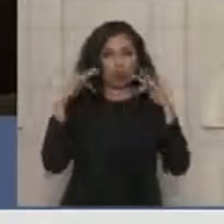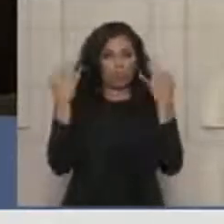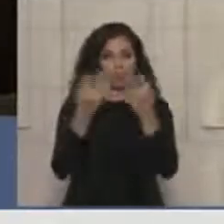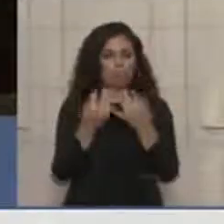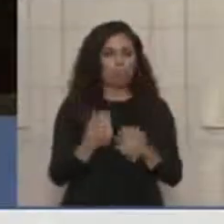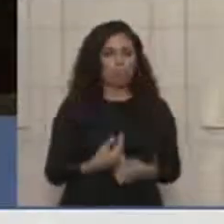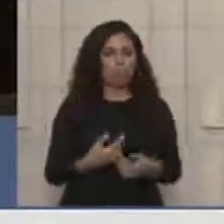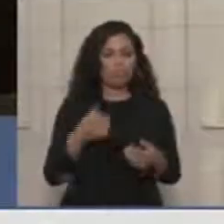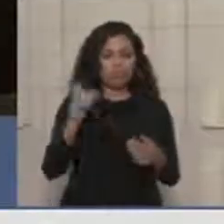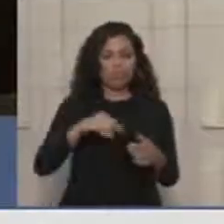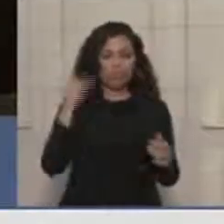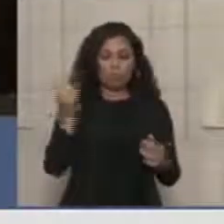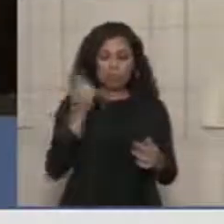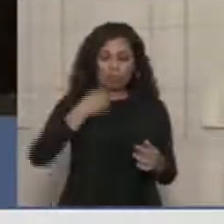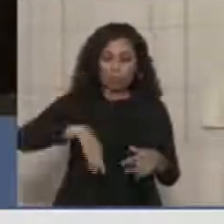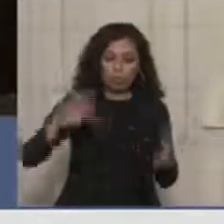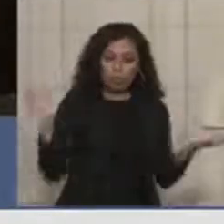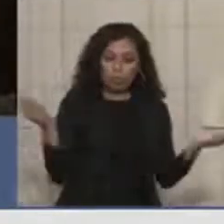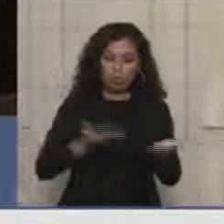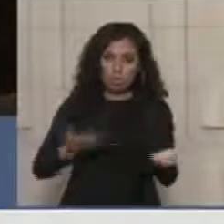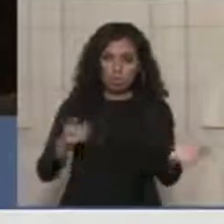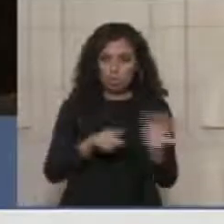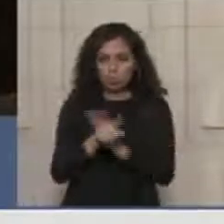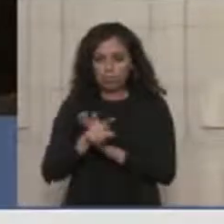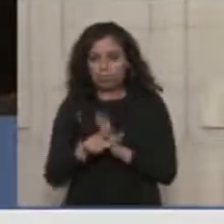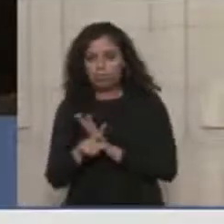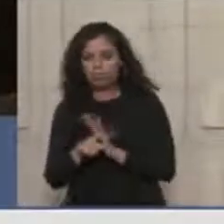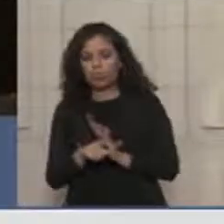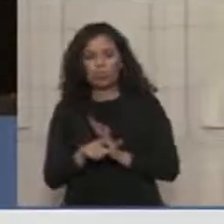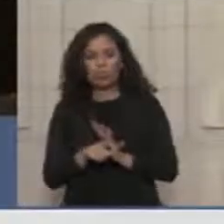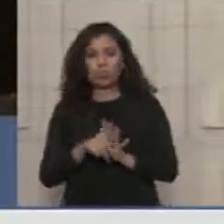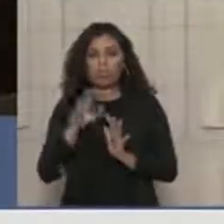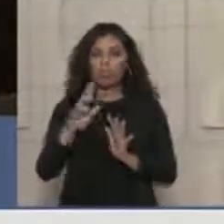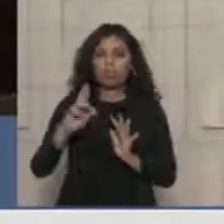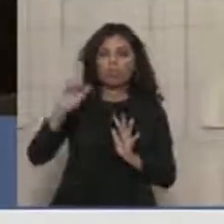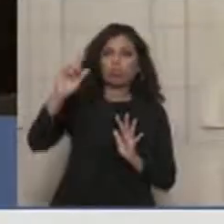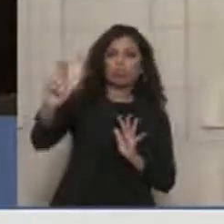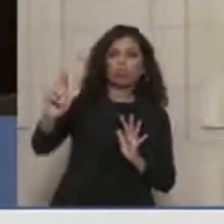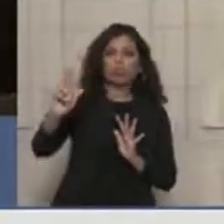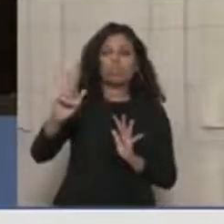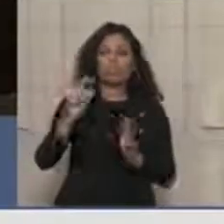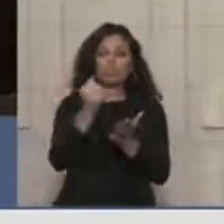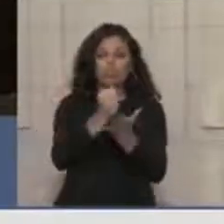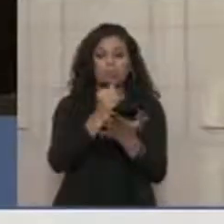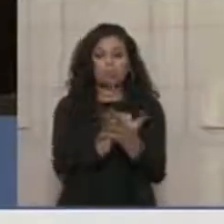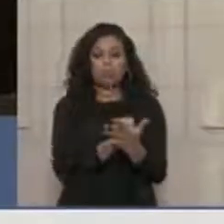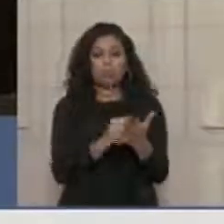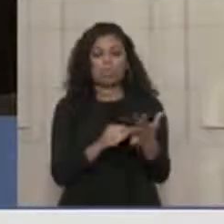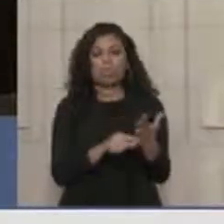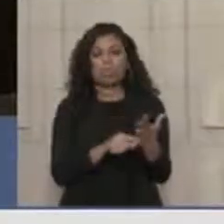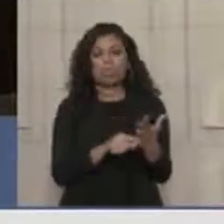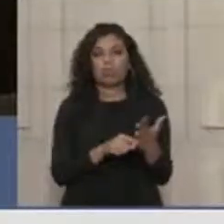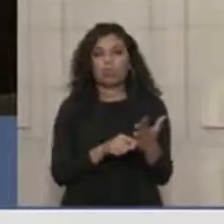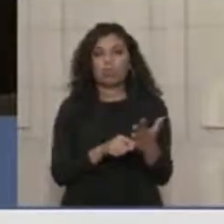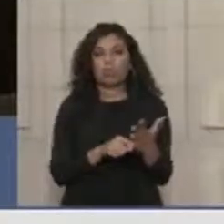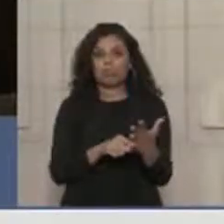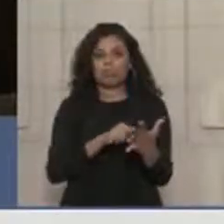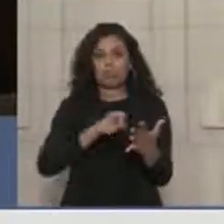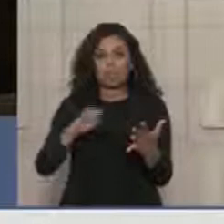necessário que avaliemos de uma maneira responsável esse contrato de concessão, se